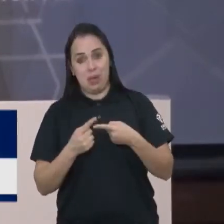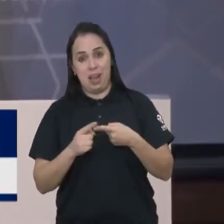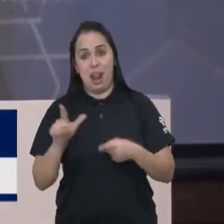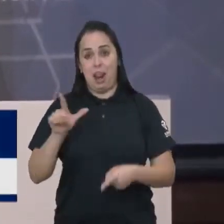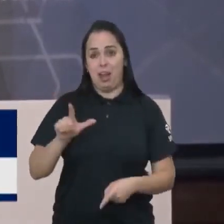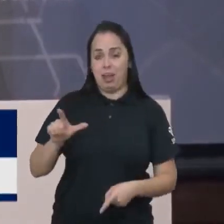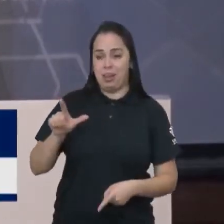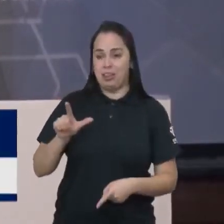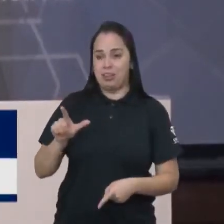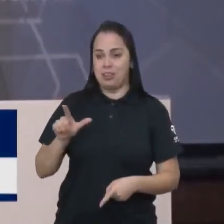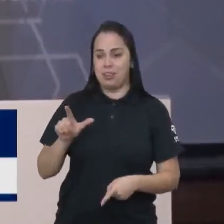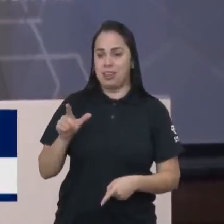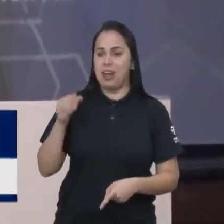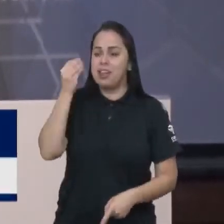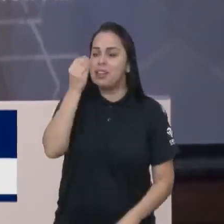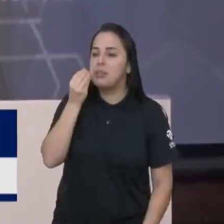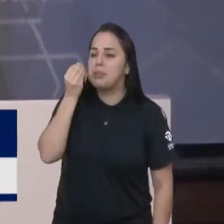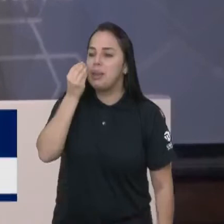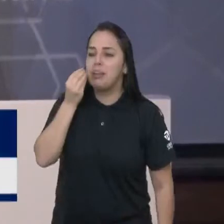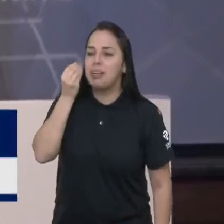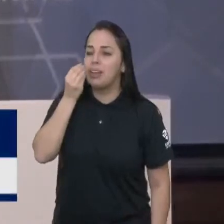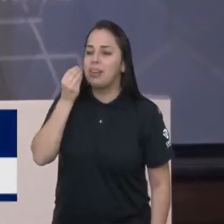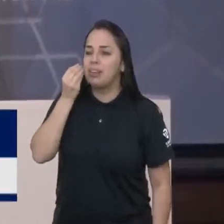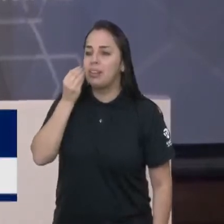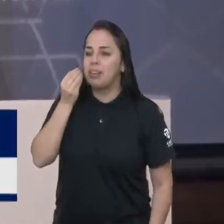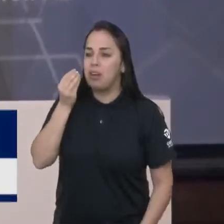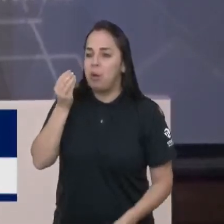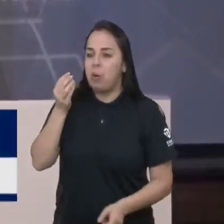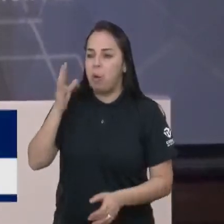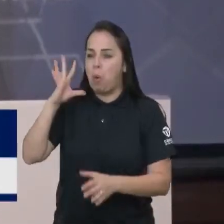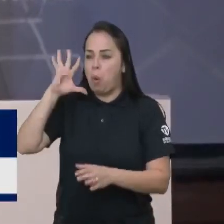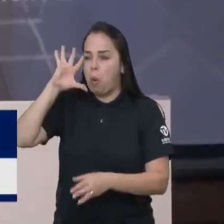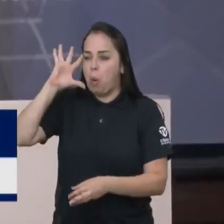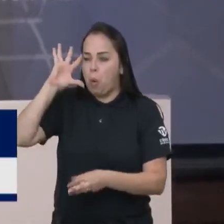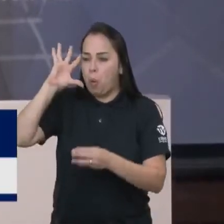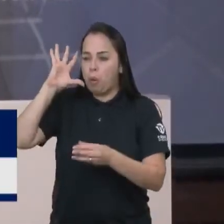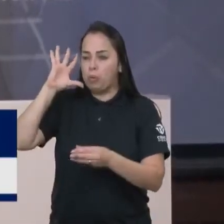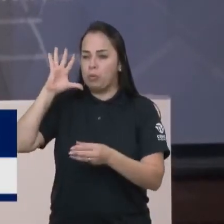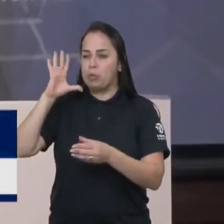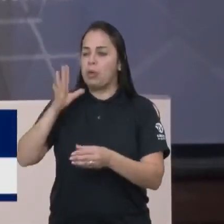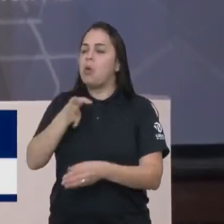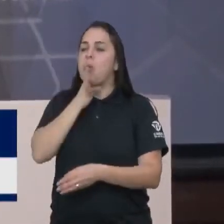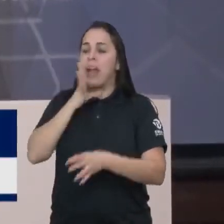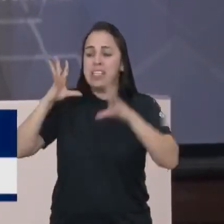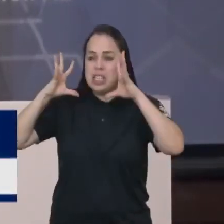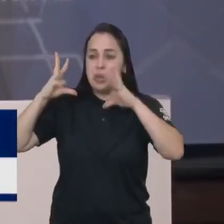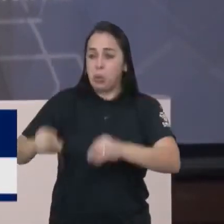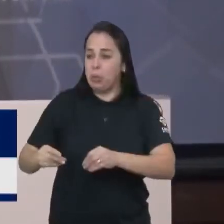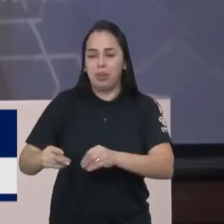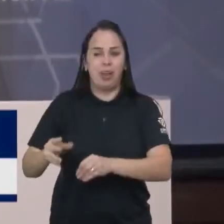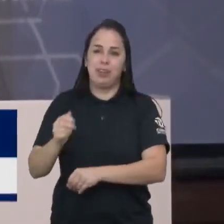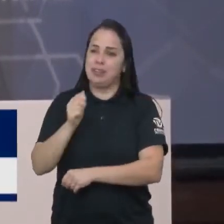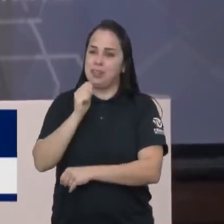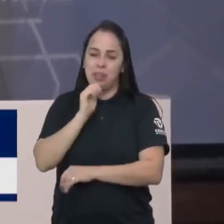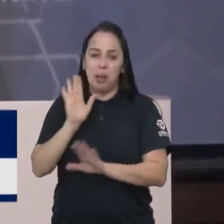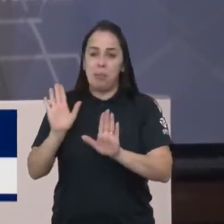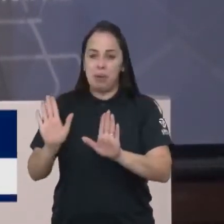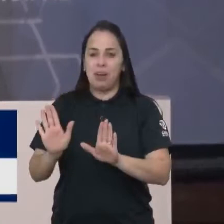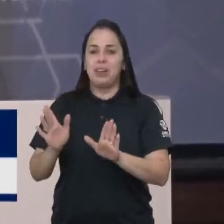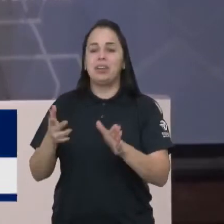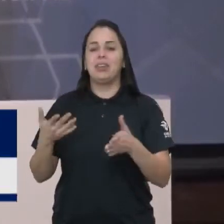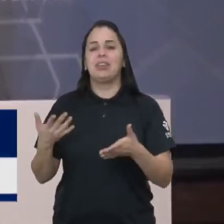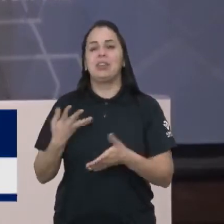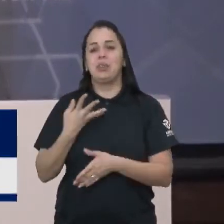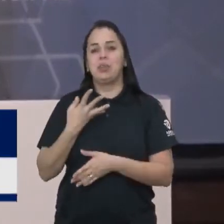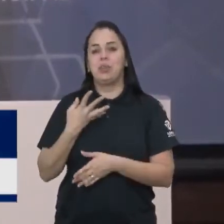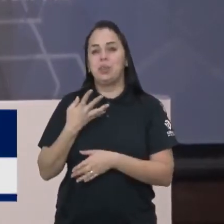experiência longeva jamais garante dominar todo o conhecimento. Nesses últimos 8 anos que precederam minha